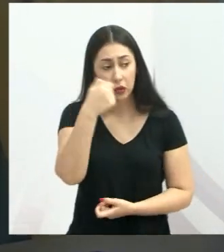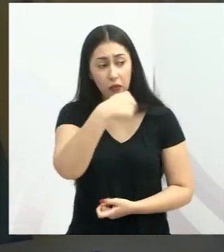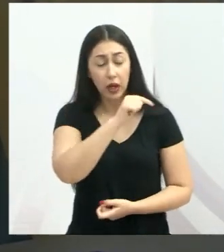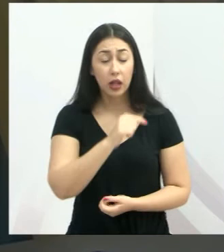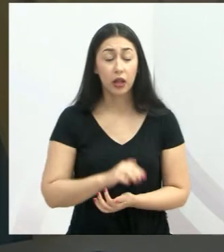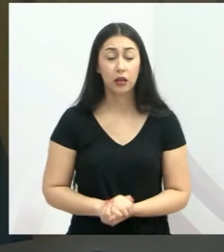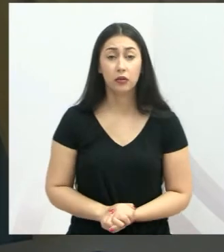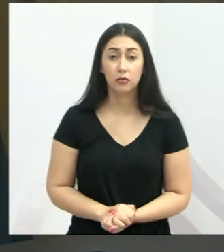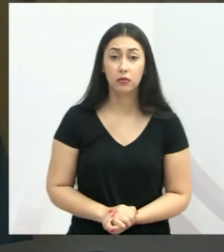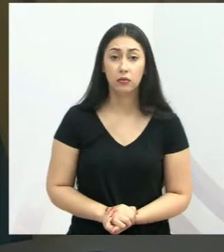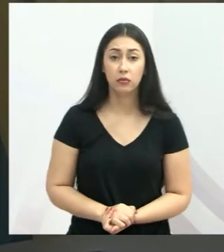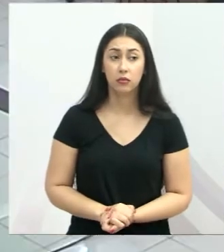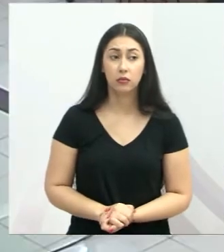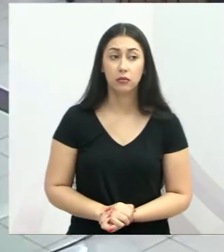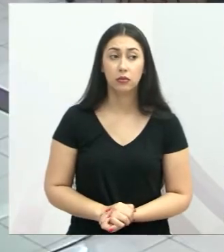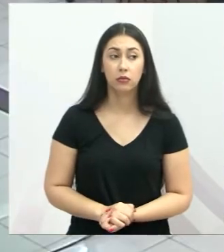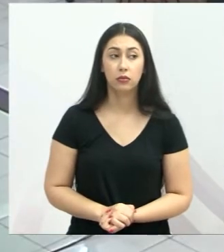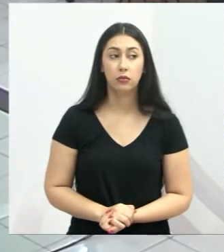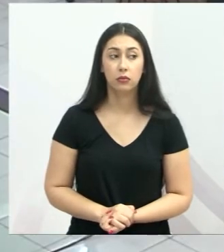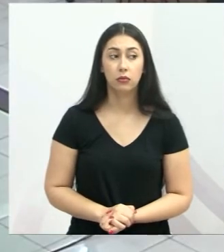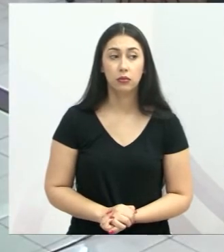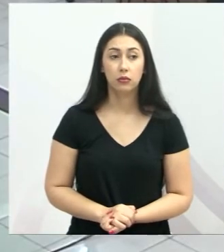vista.